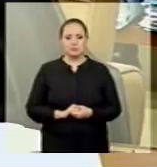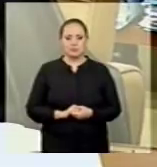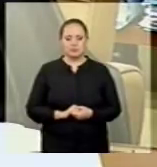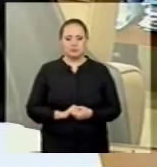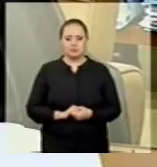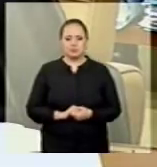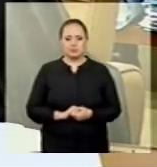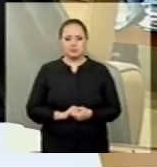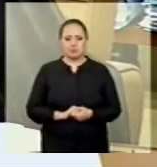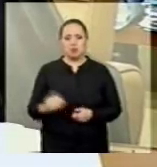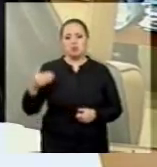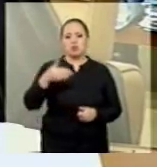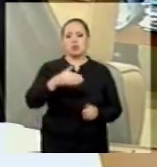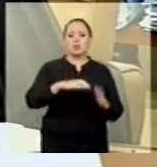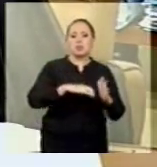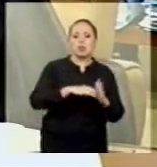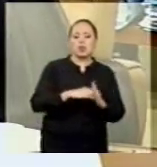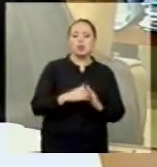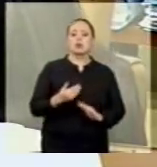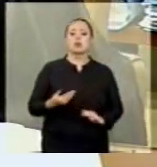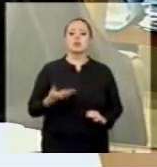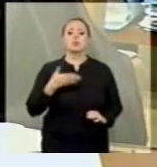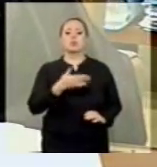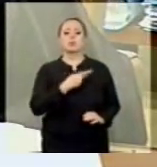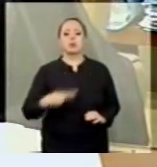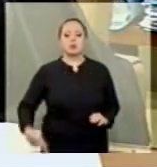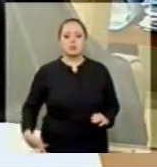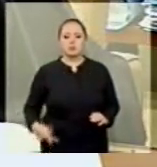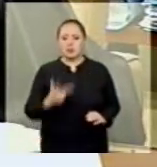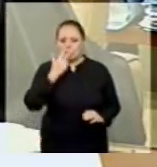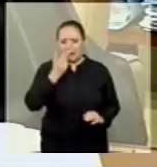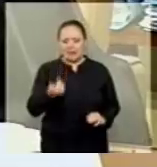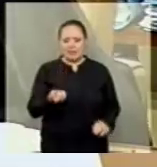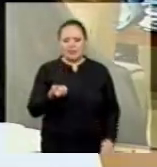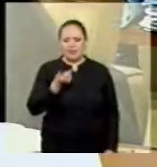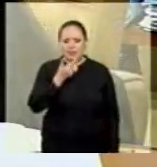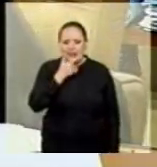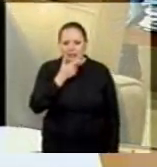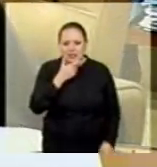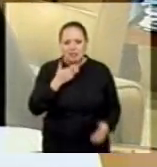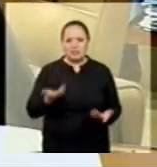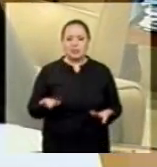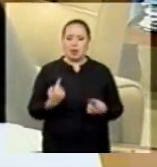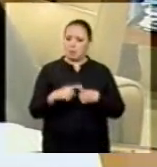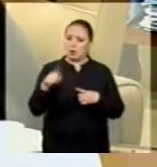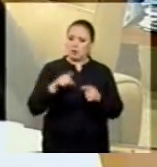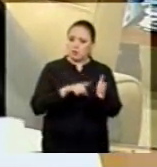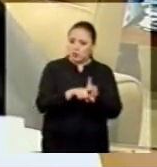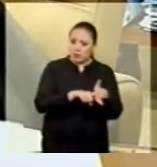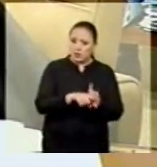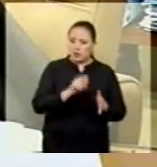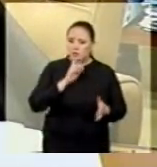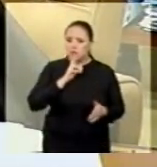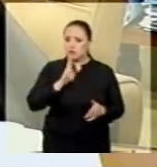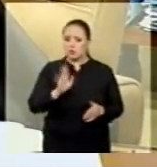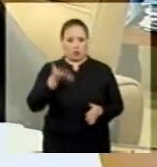Não andou pelo Senado, não foi ao presidente. É uma coisa meio engraçada. Era uma investigação cujo resultado